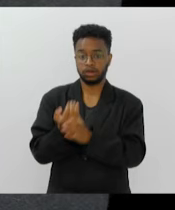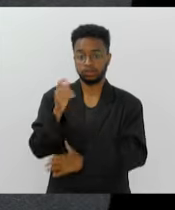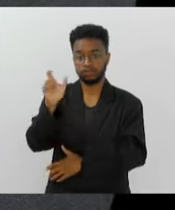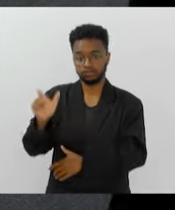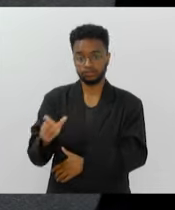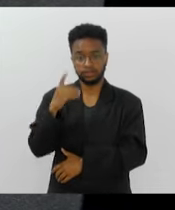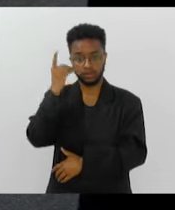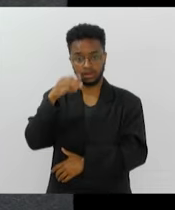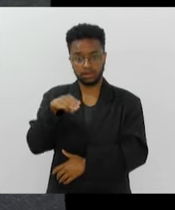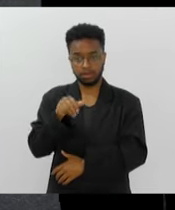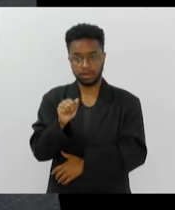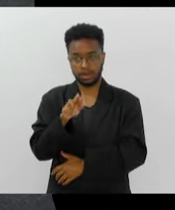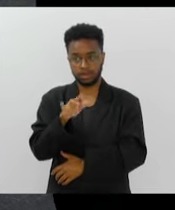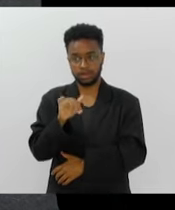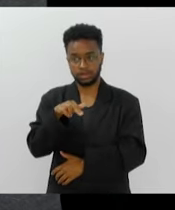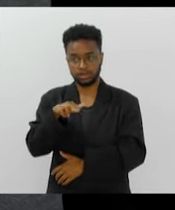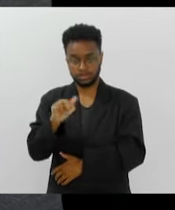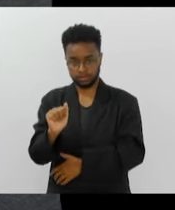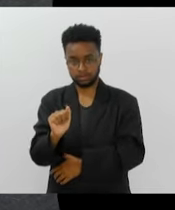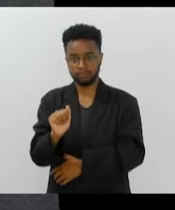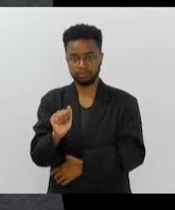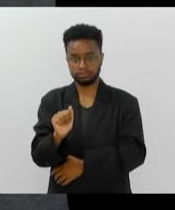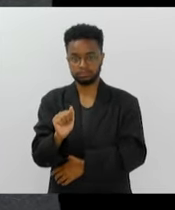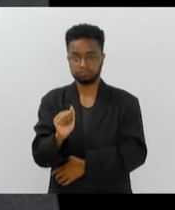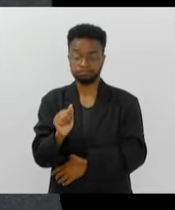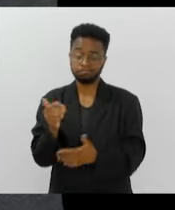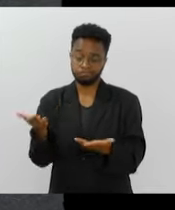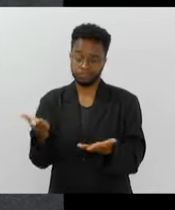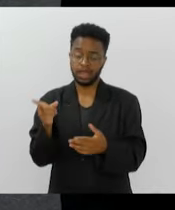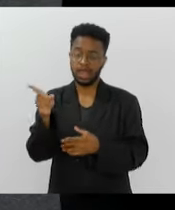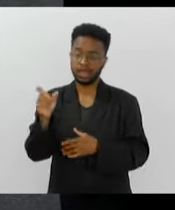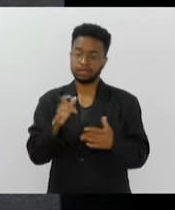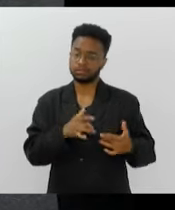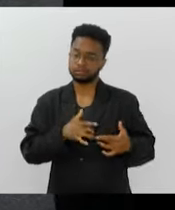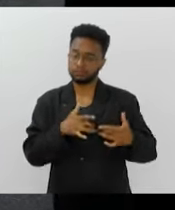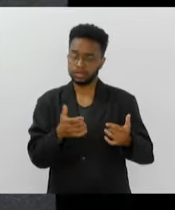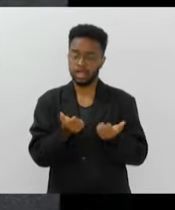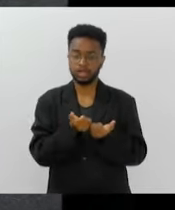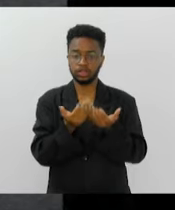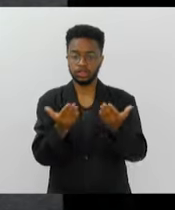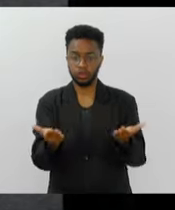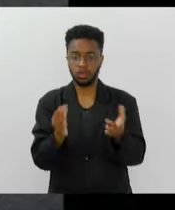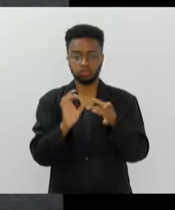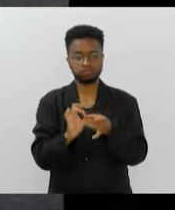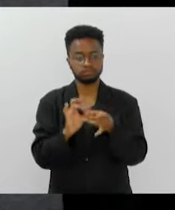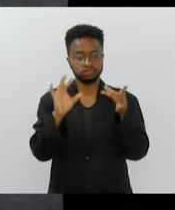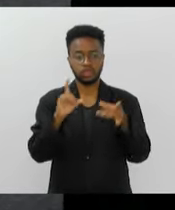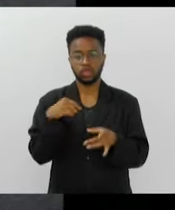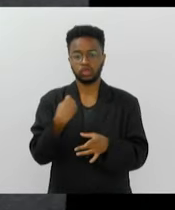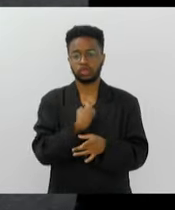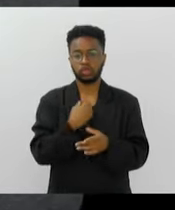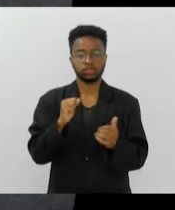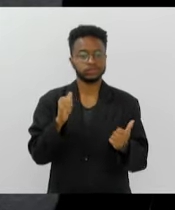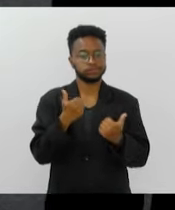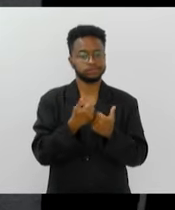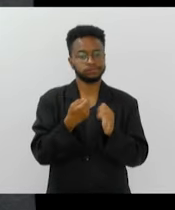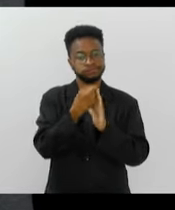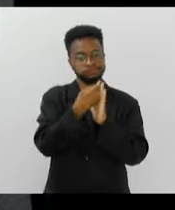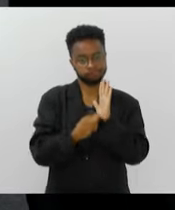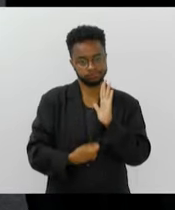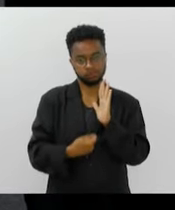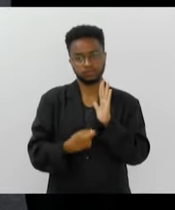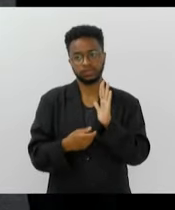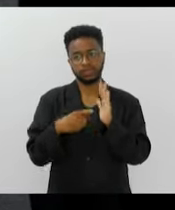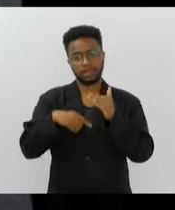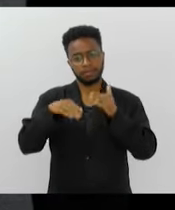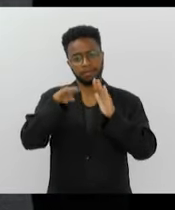deputada Marina do MST generosamente deu a coautoria para vários de nós a lista aqui é grande tô